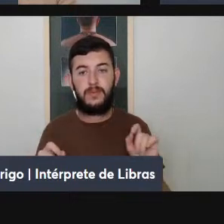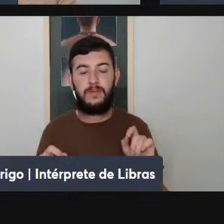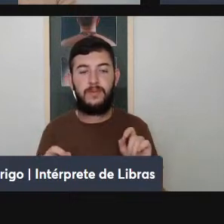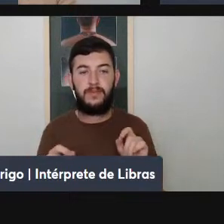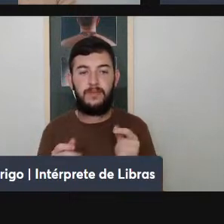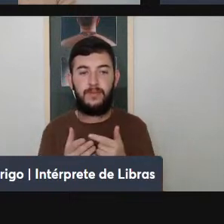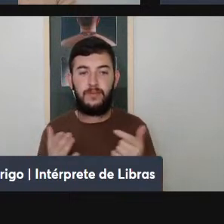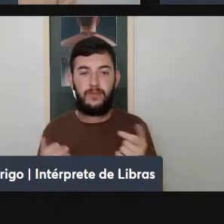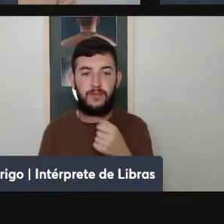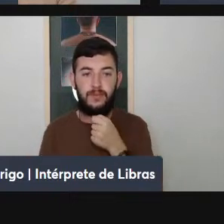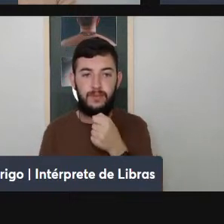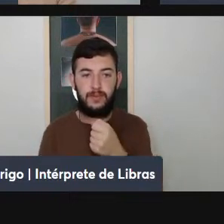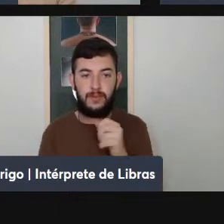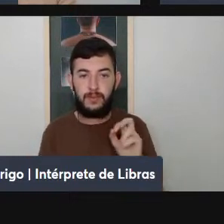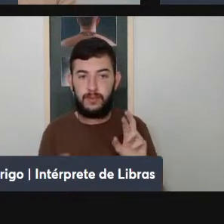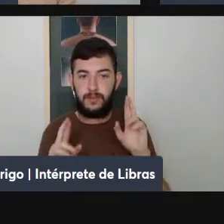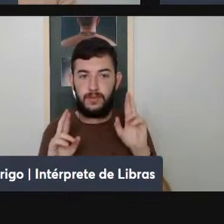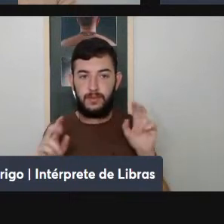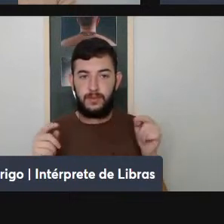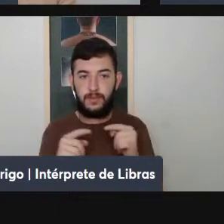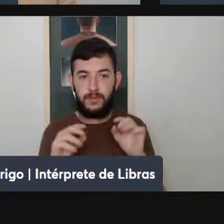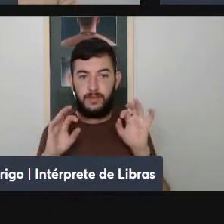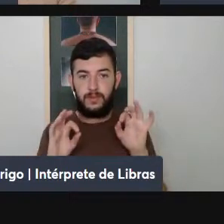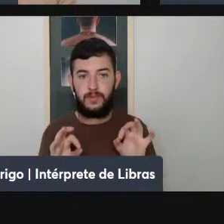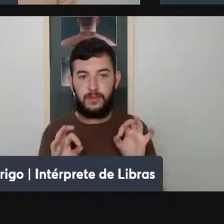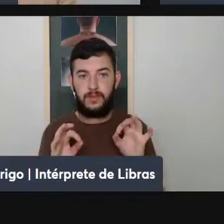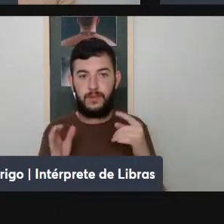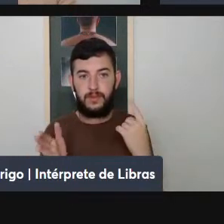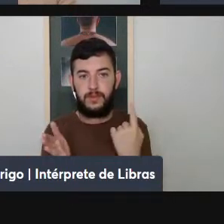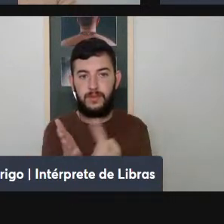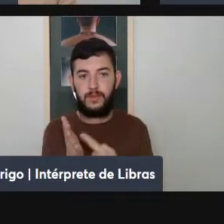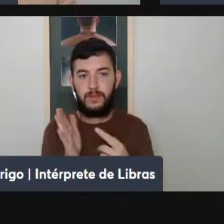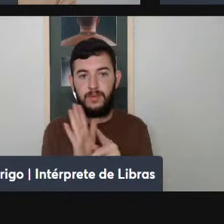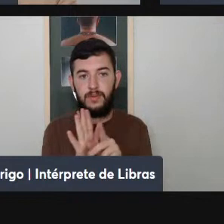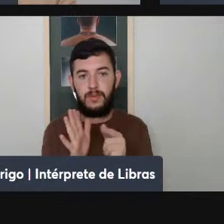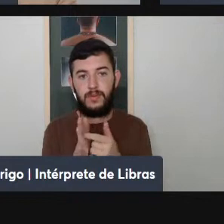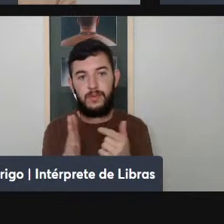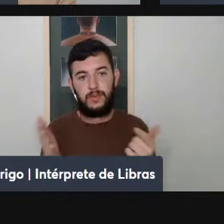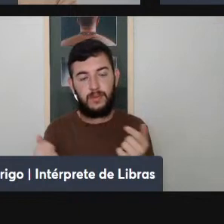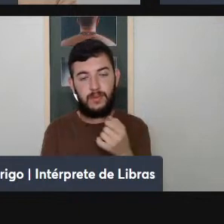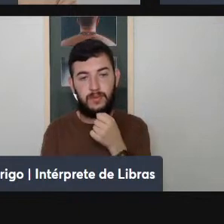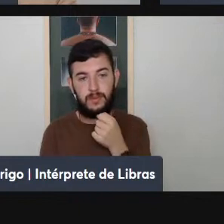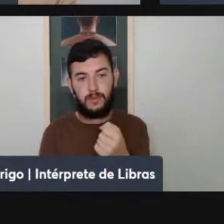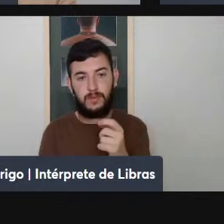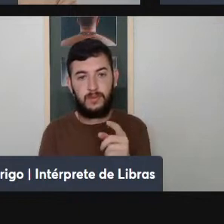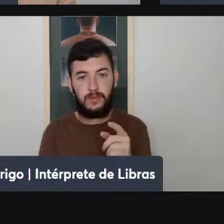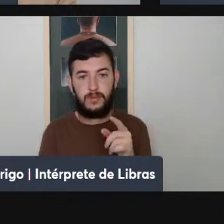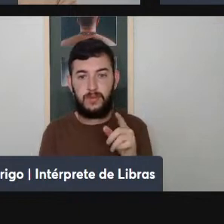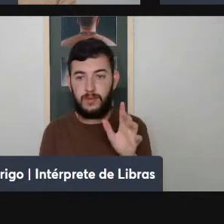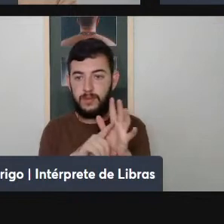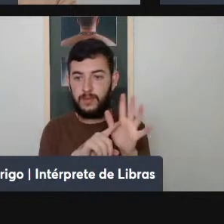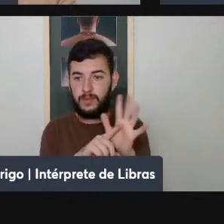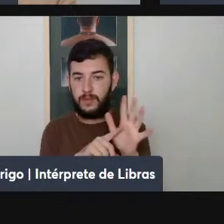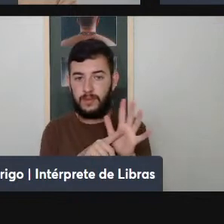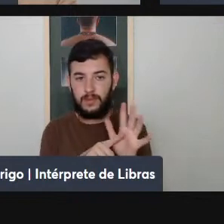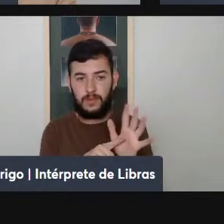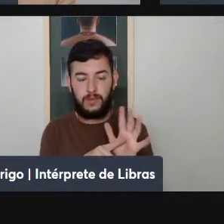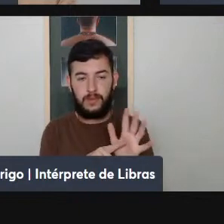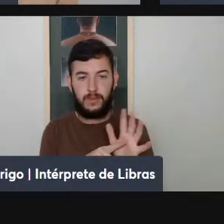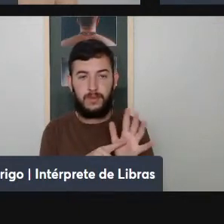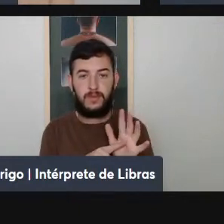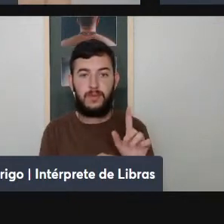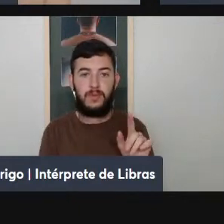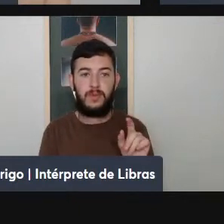isso se encaixe com algum tipo de convenção jornalística, o que para pesquisadores muitas vezes é um